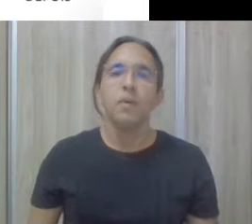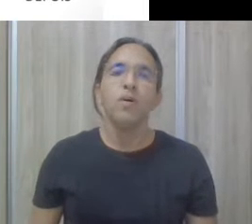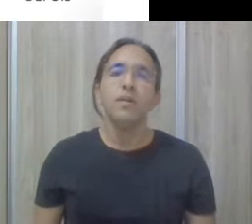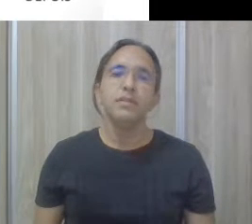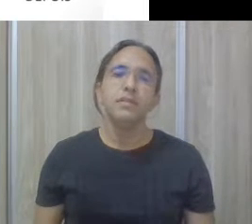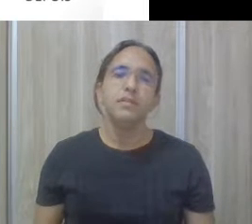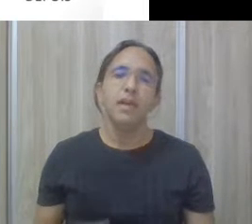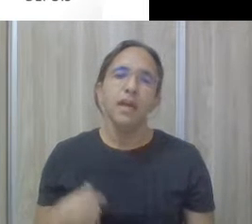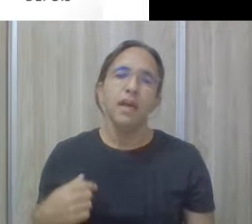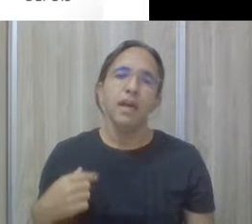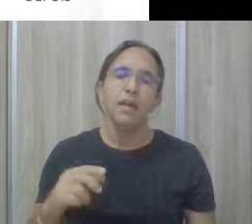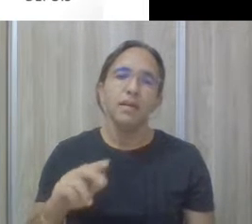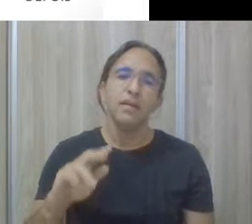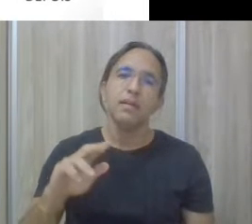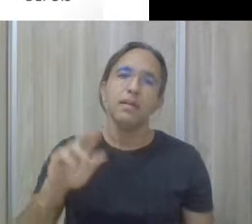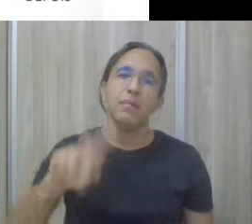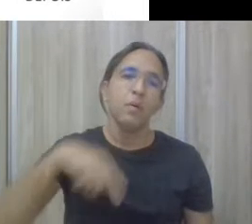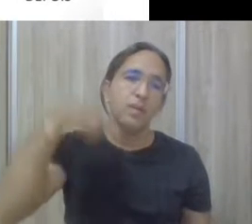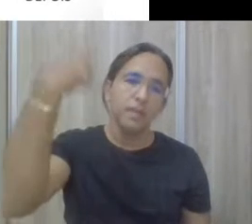Depois,